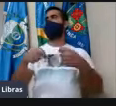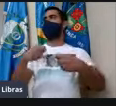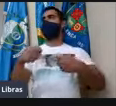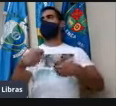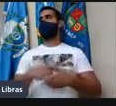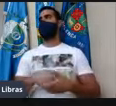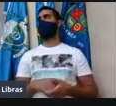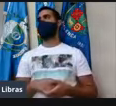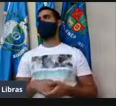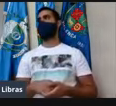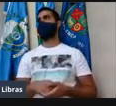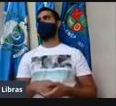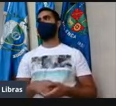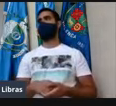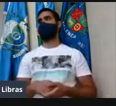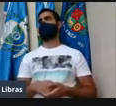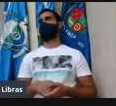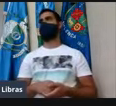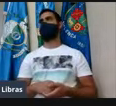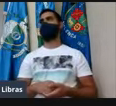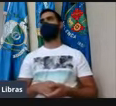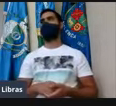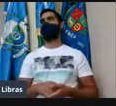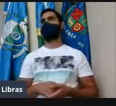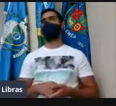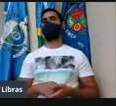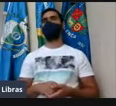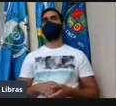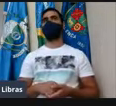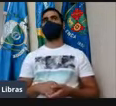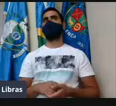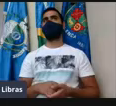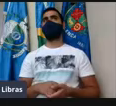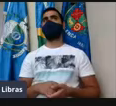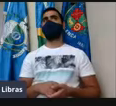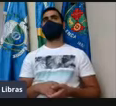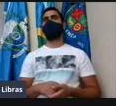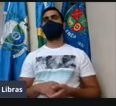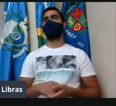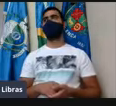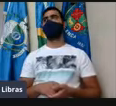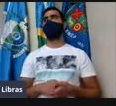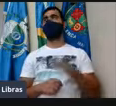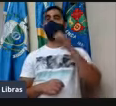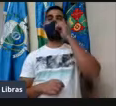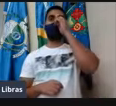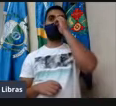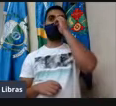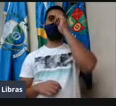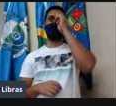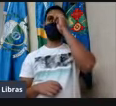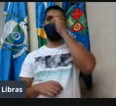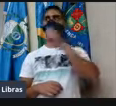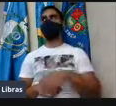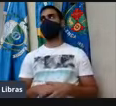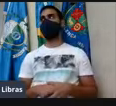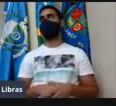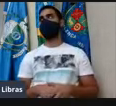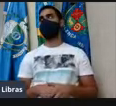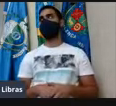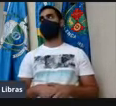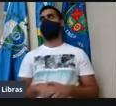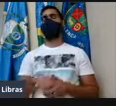Tá, eu acharia... A única pendência hoje que tem a nível de extrato previdenciário é o DIPR. Eu achava assim, importante,